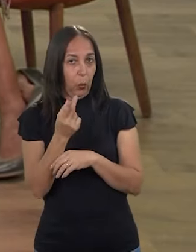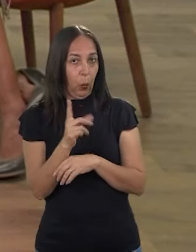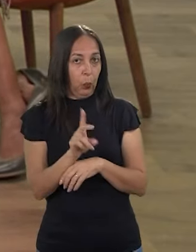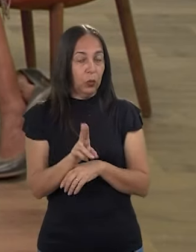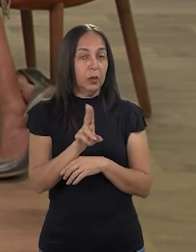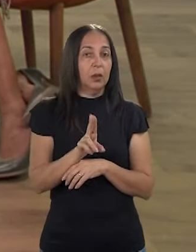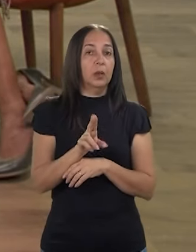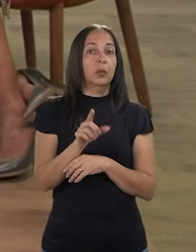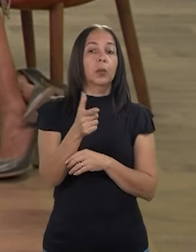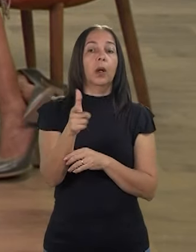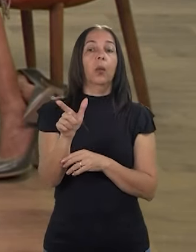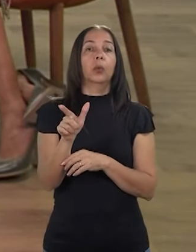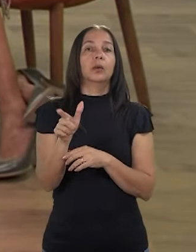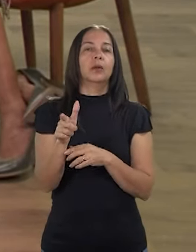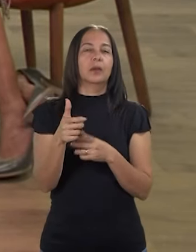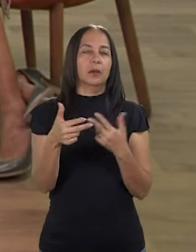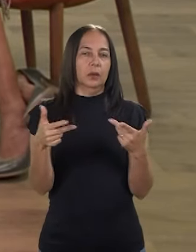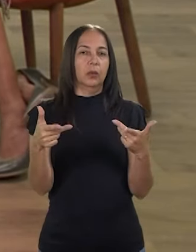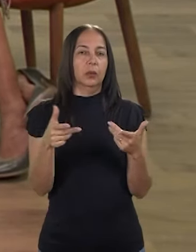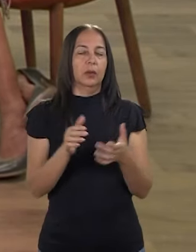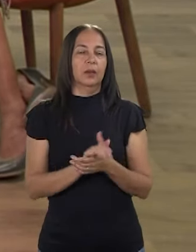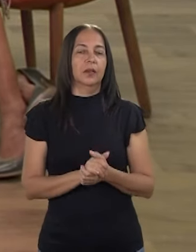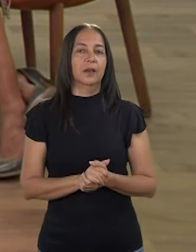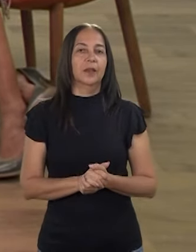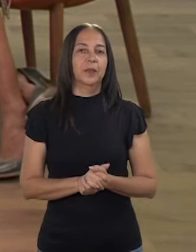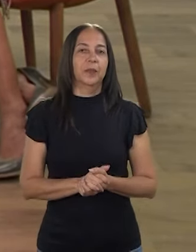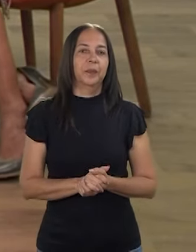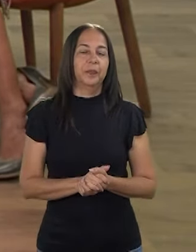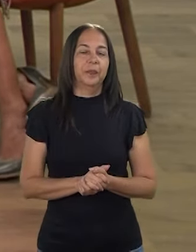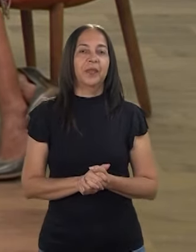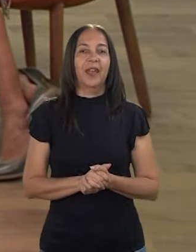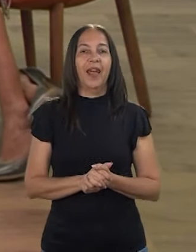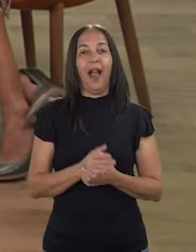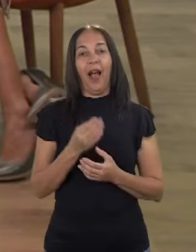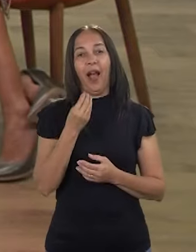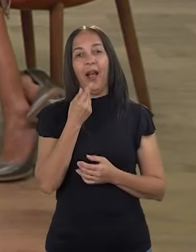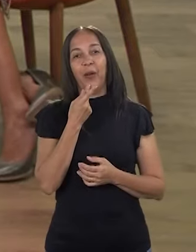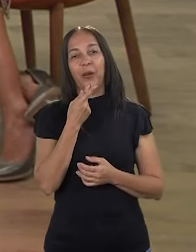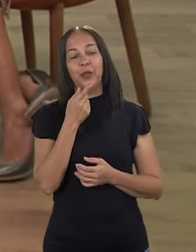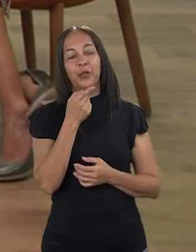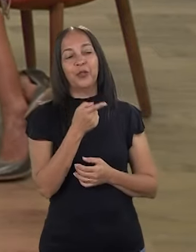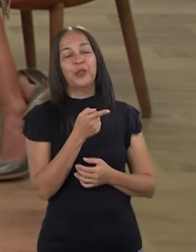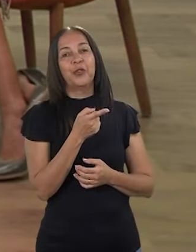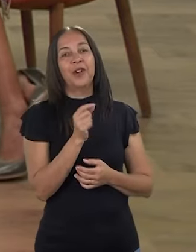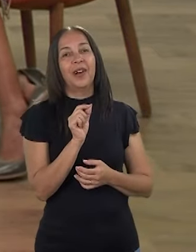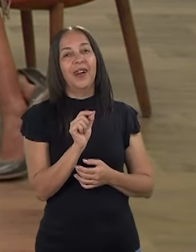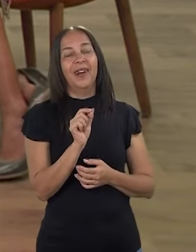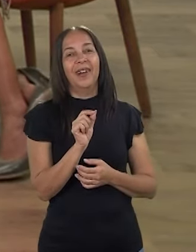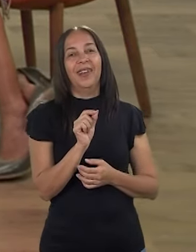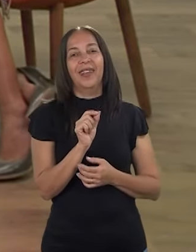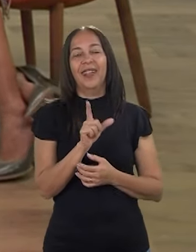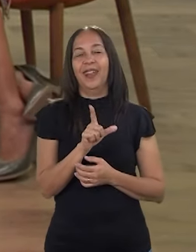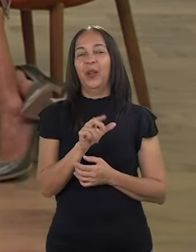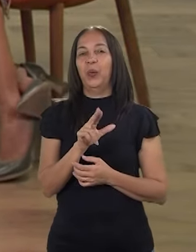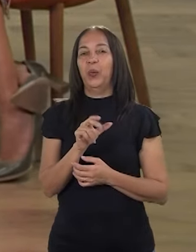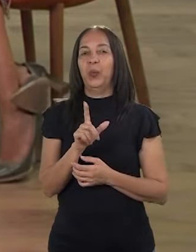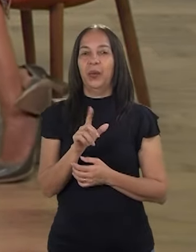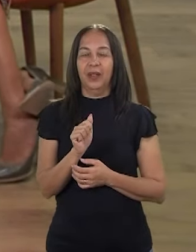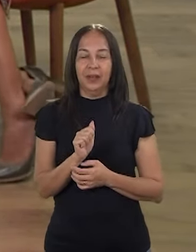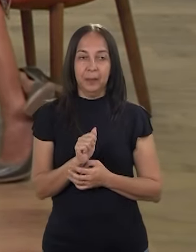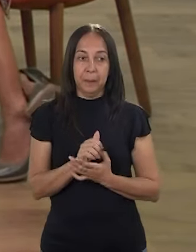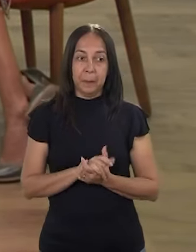ou será que eu tô utilizando ISS para outras questões aí eu deixo para o nosso sociólogo antropólogo discorrer mais bola a bola